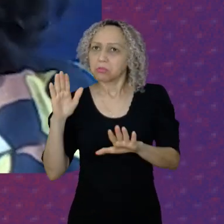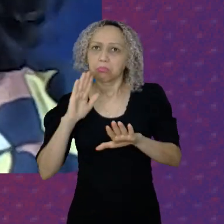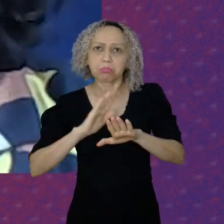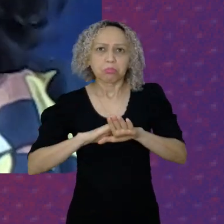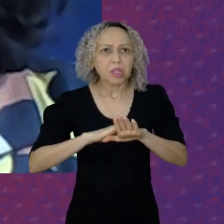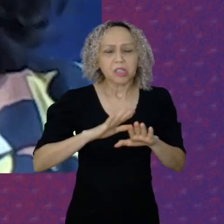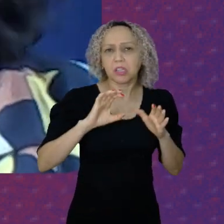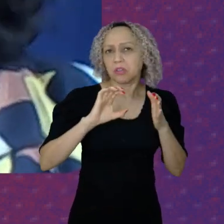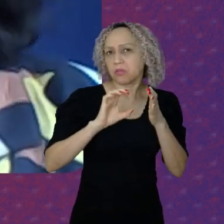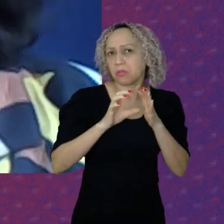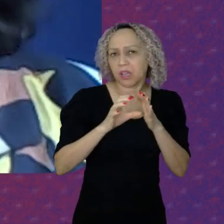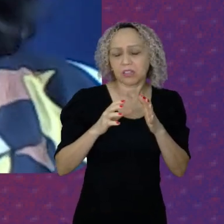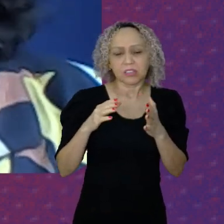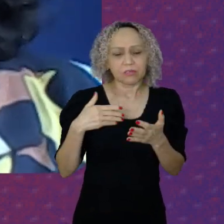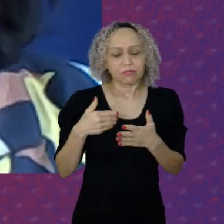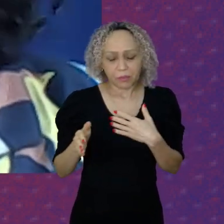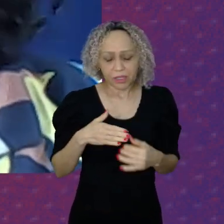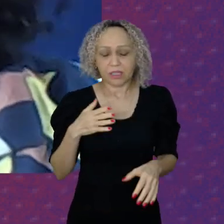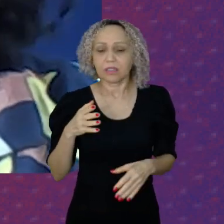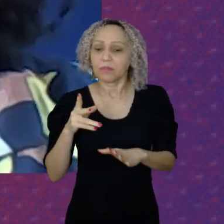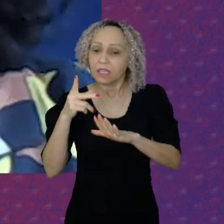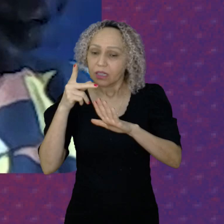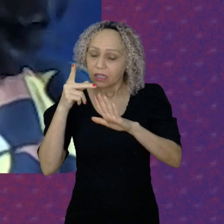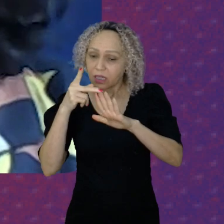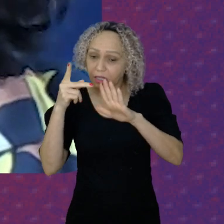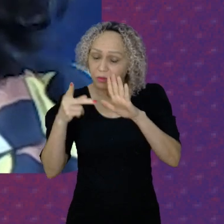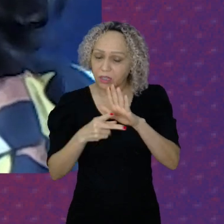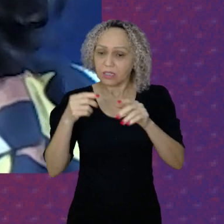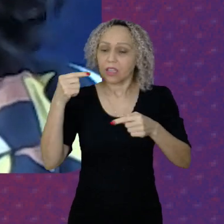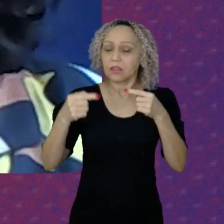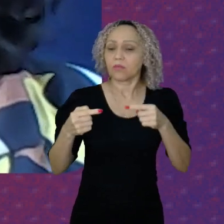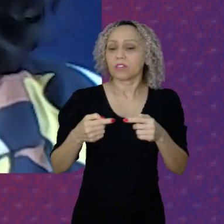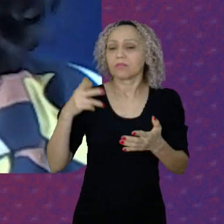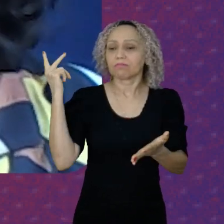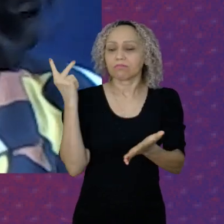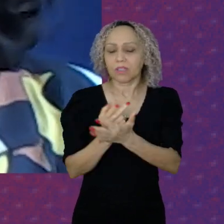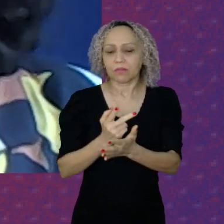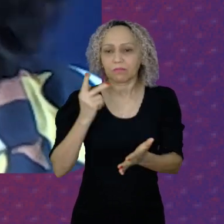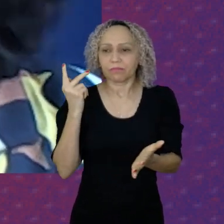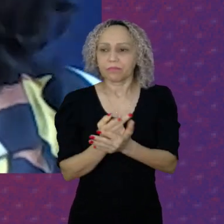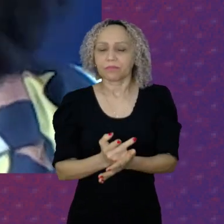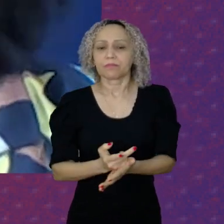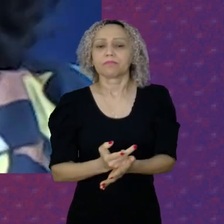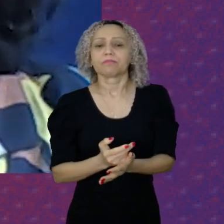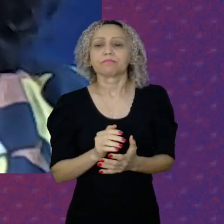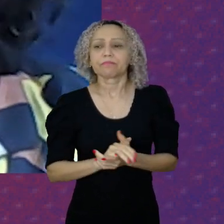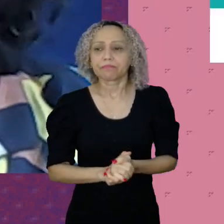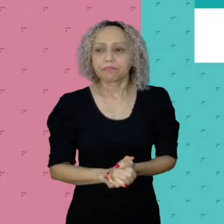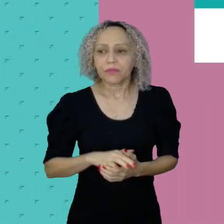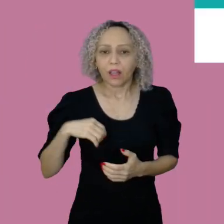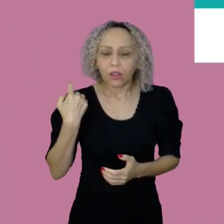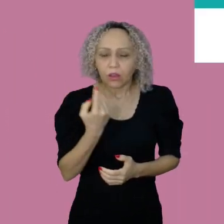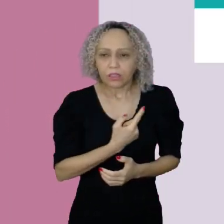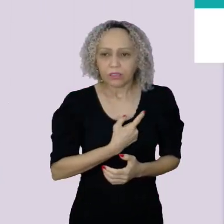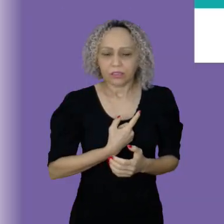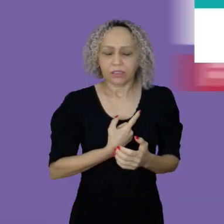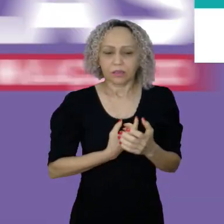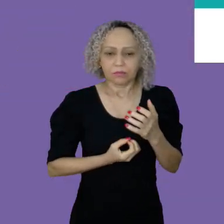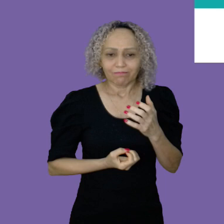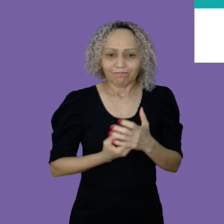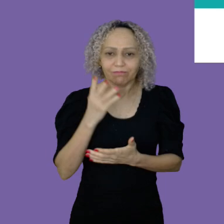né, setoriais aí nas mais diversas áreas, nós estamos consolidando políticas